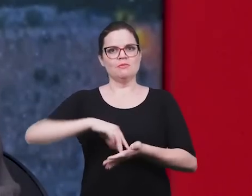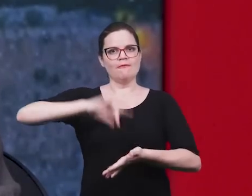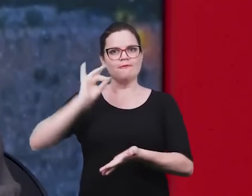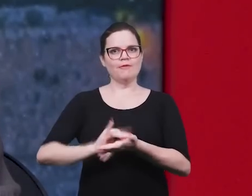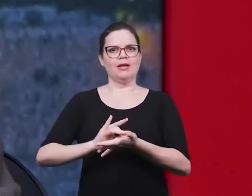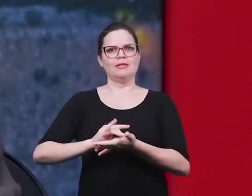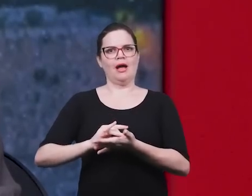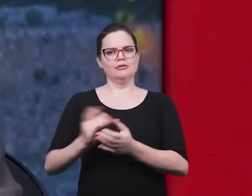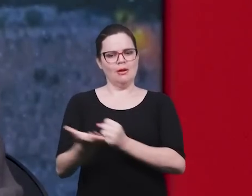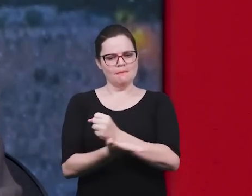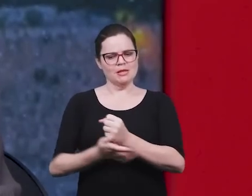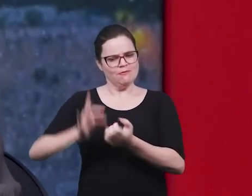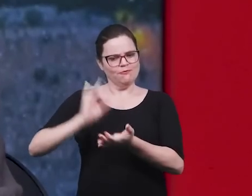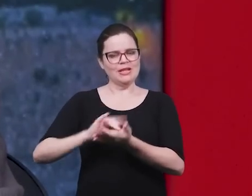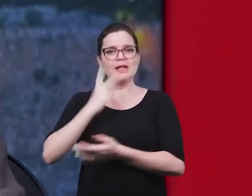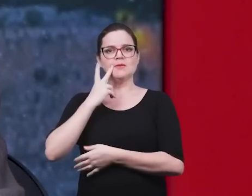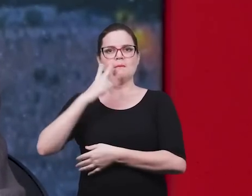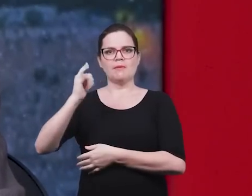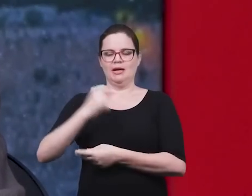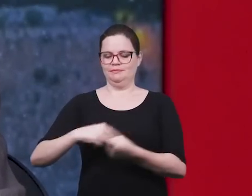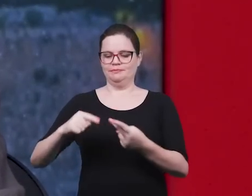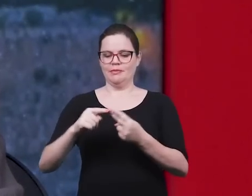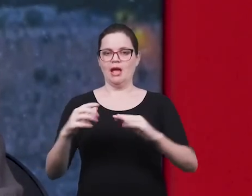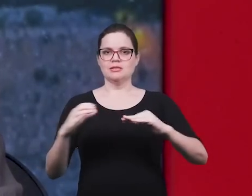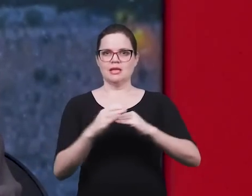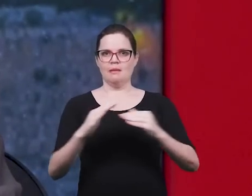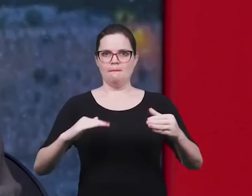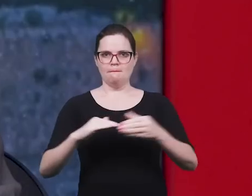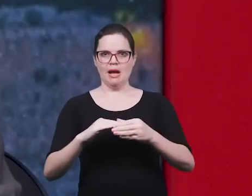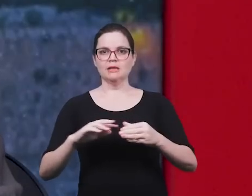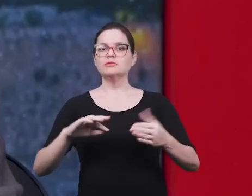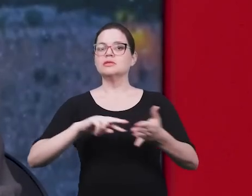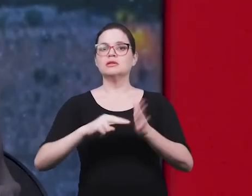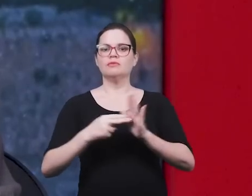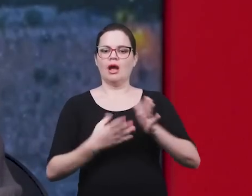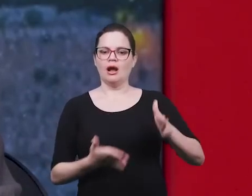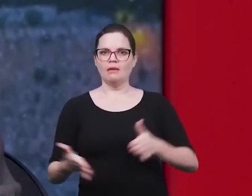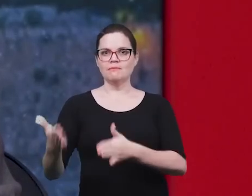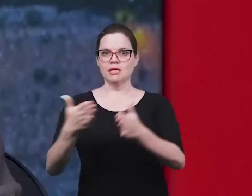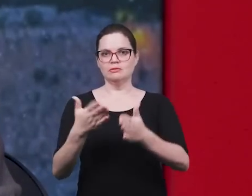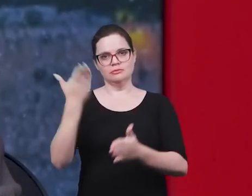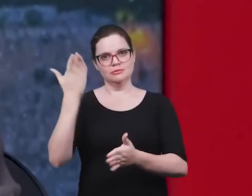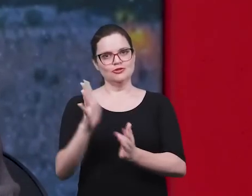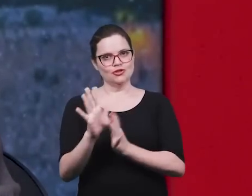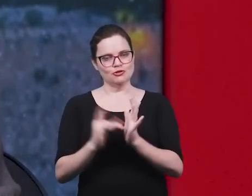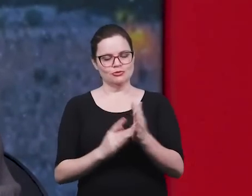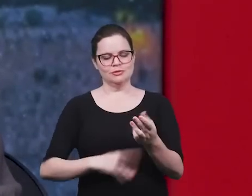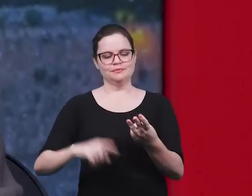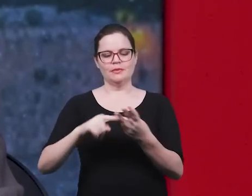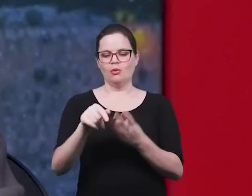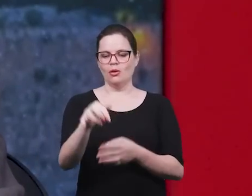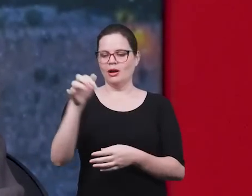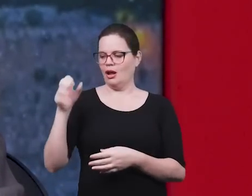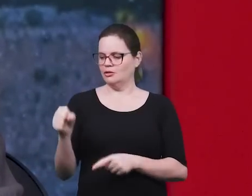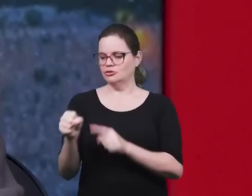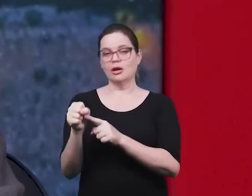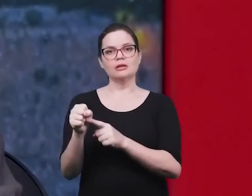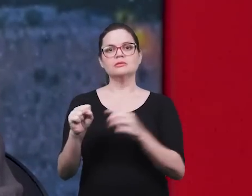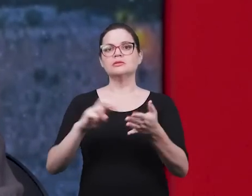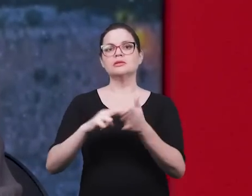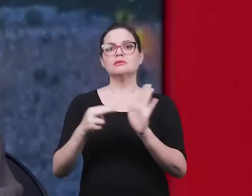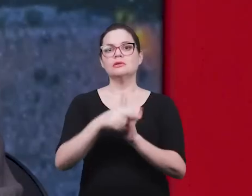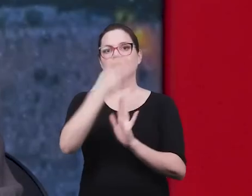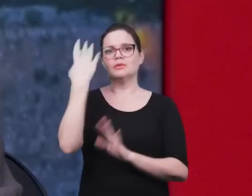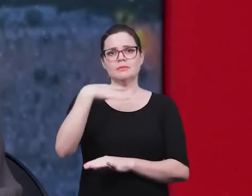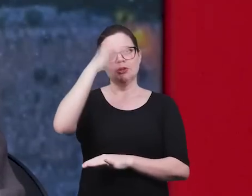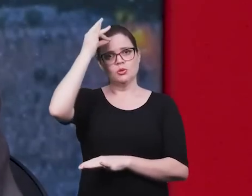absoluta. Os sapatos está falando de caminho, que é o próprio Senhor Jesus. E aqui o cajado na mão é a direção do